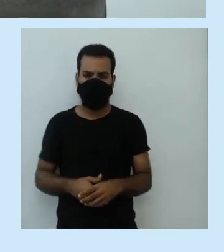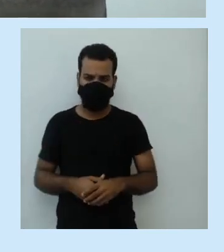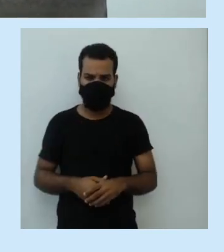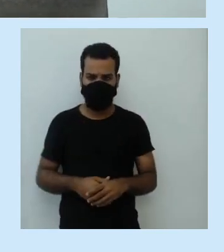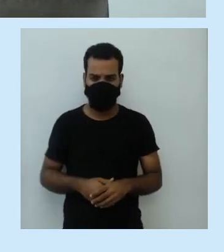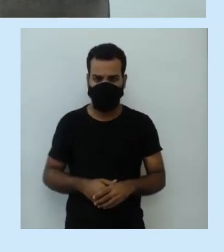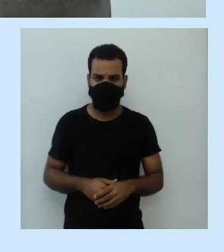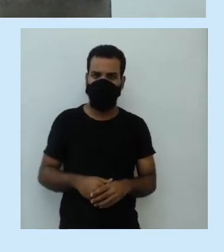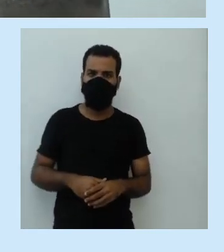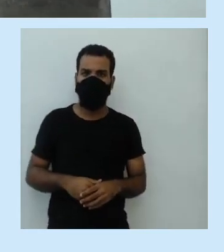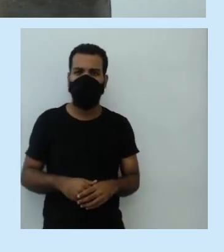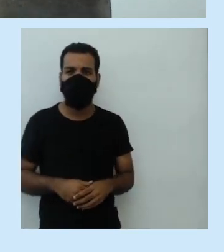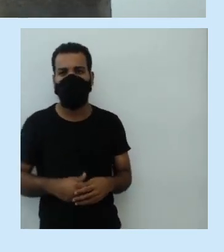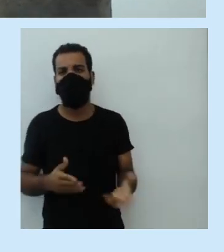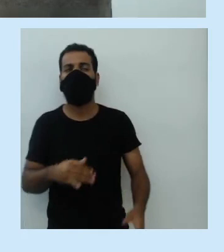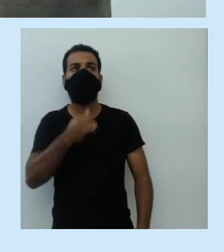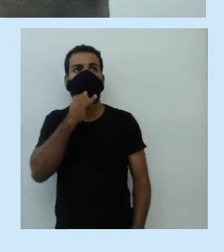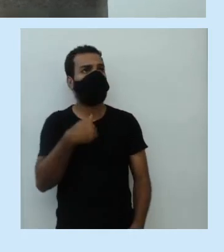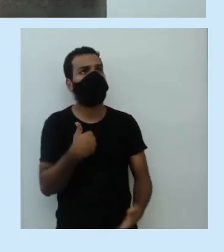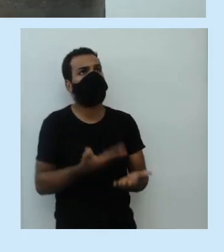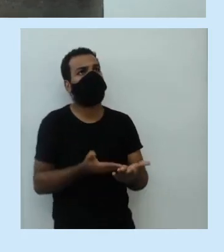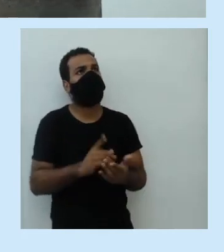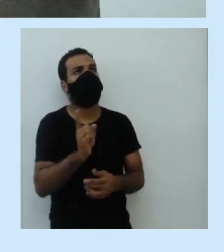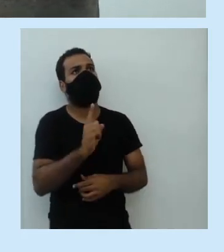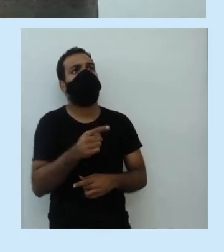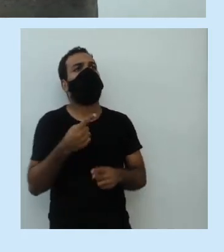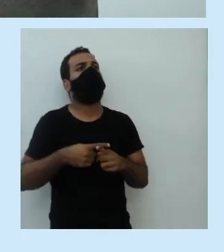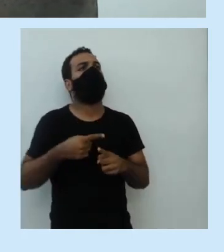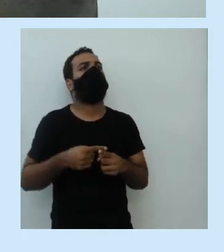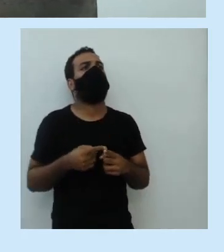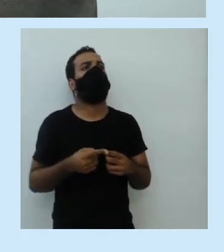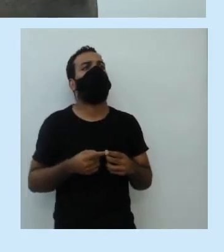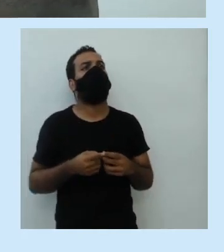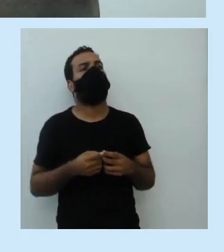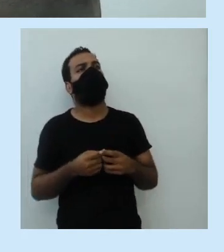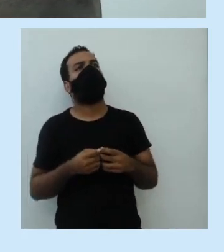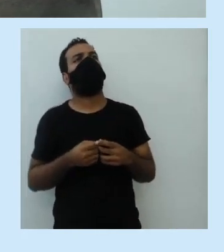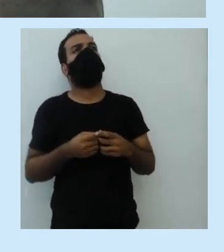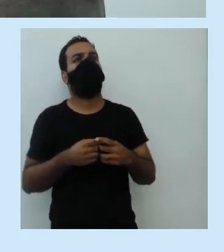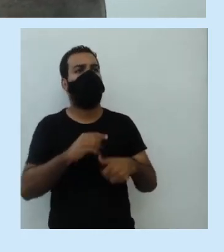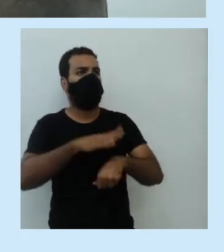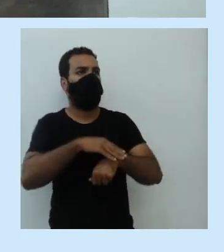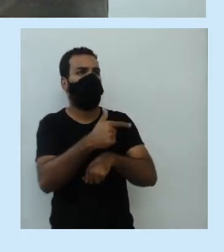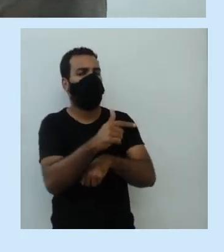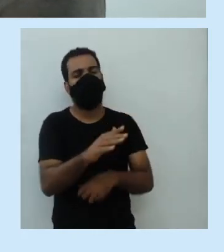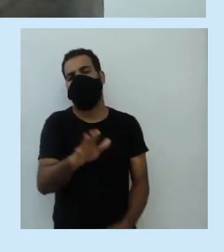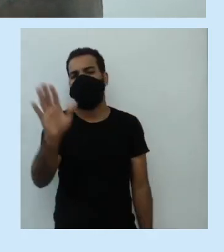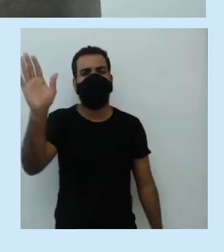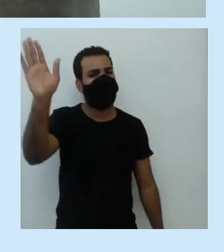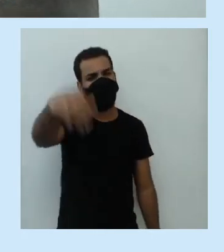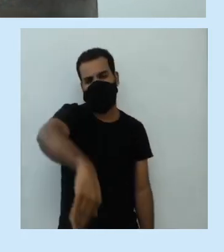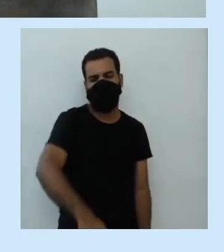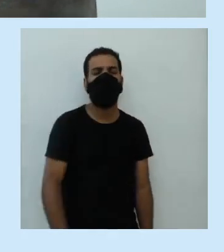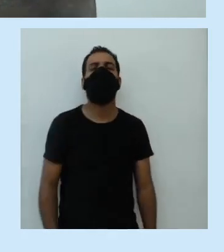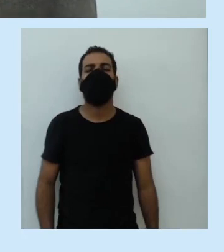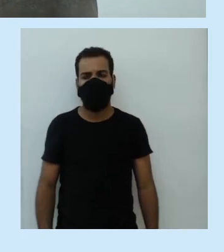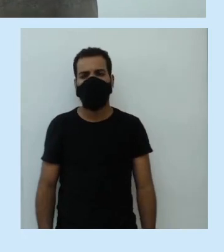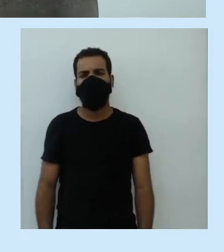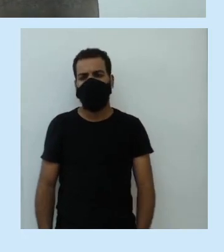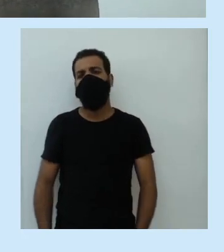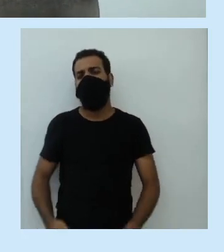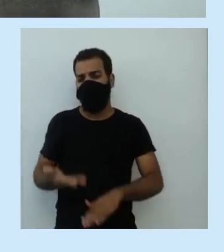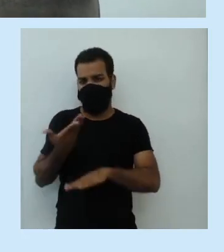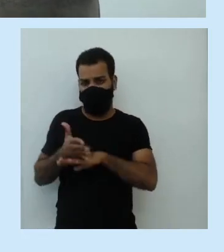tem mais essa desculpa de eu não vou estudar porque eu não tenho tempo. Tem. Após o